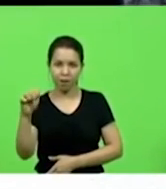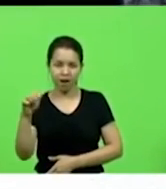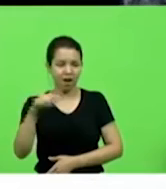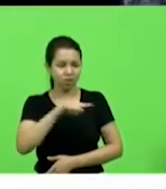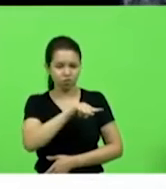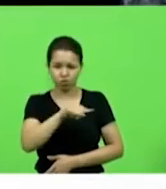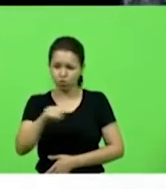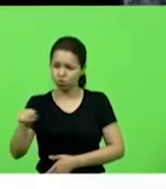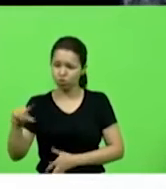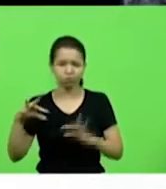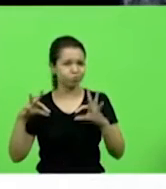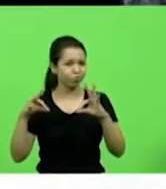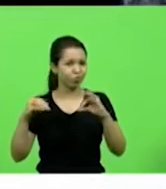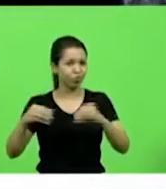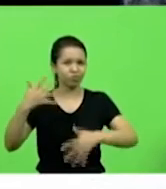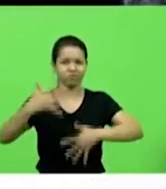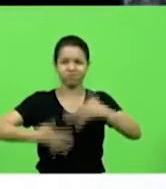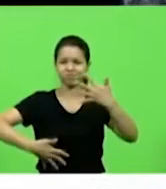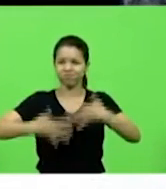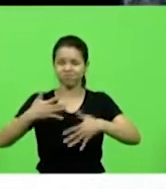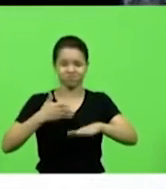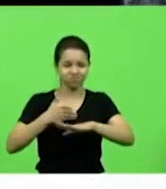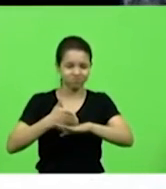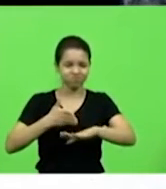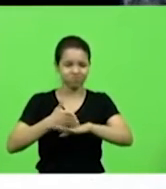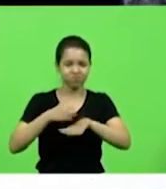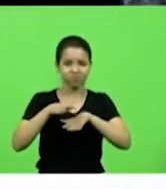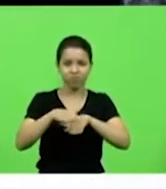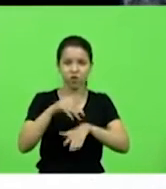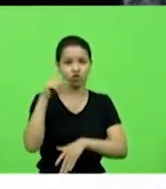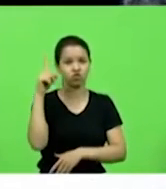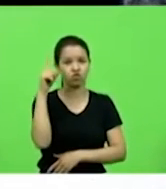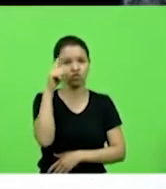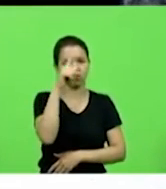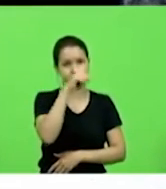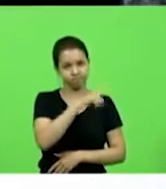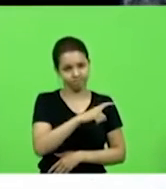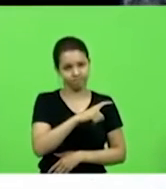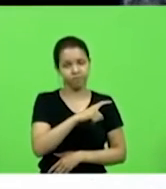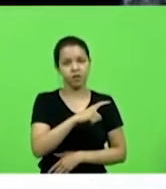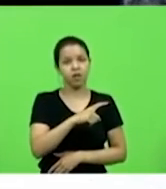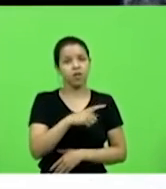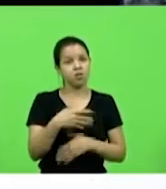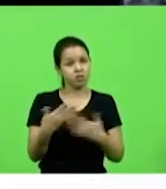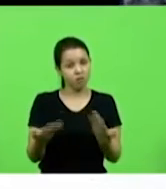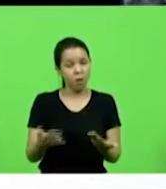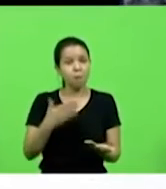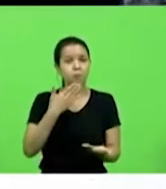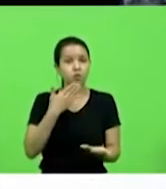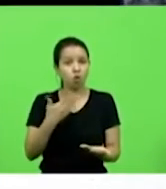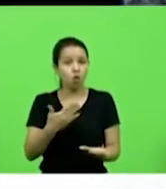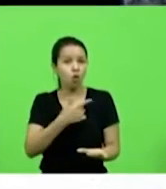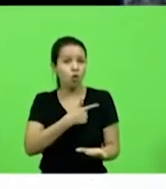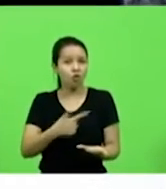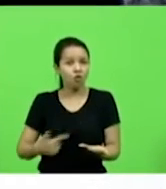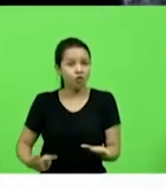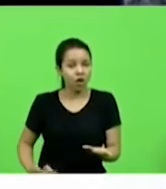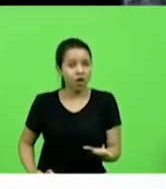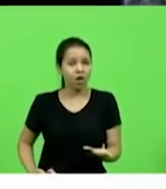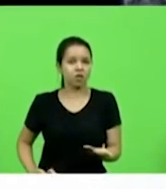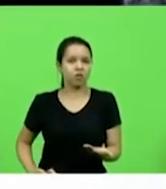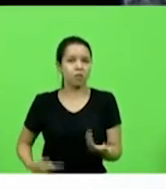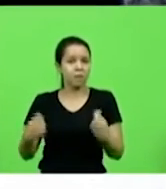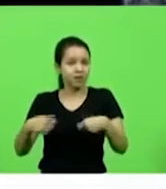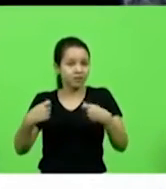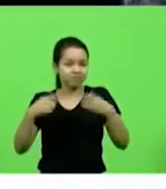investimento nessas antes de oportunizar obras novas, vultuosas, aonde já tem o